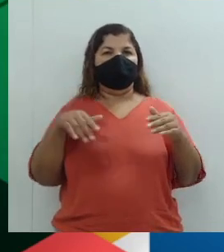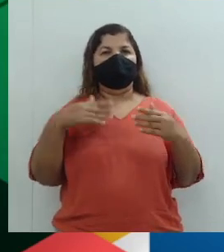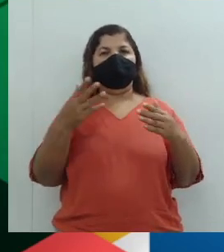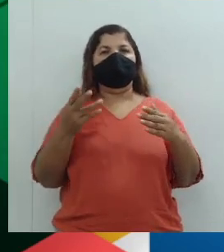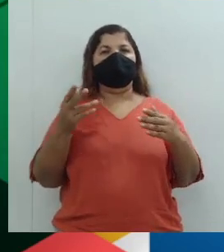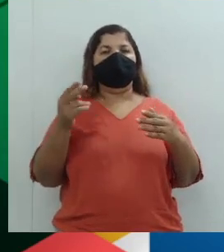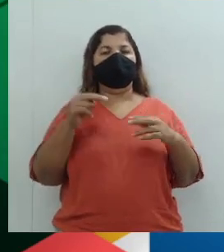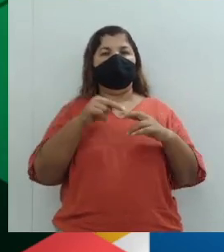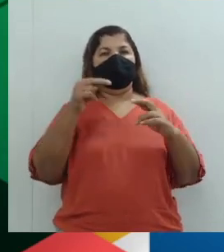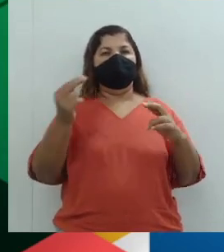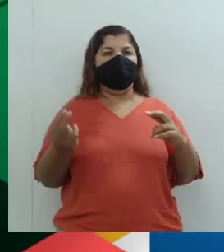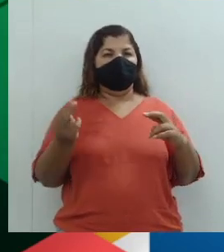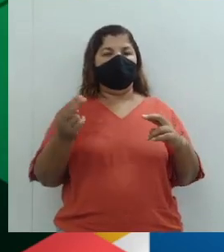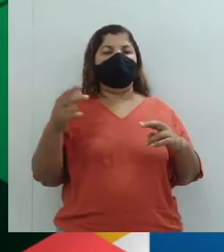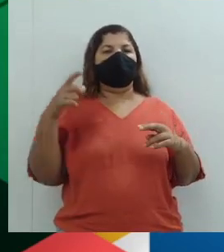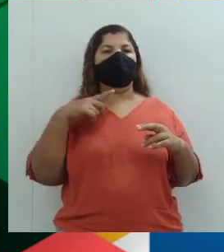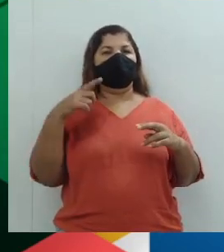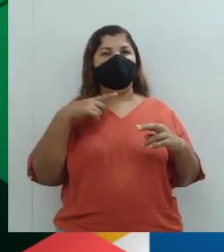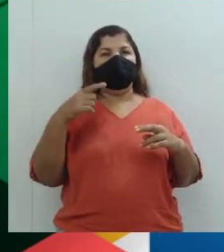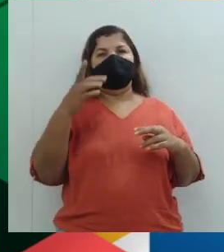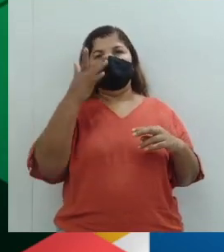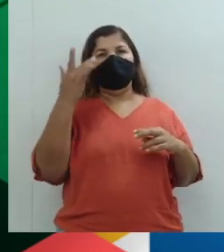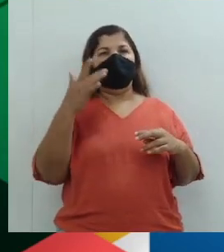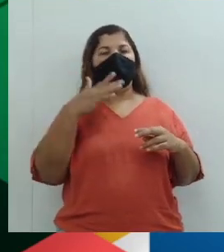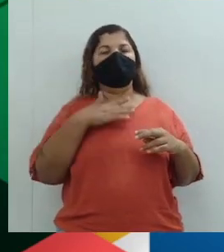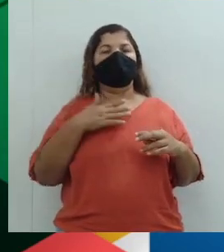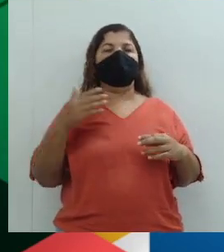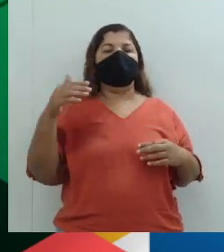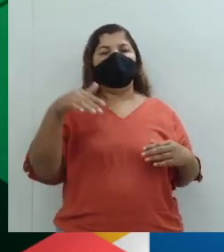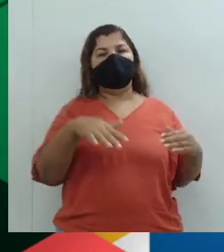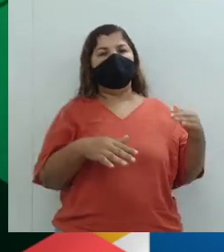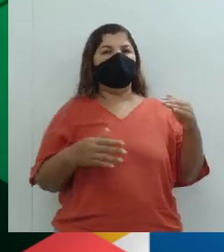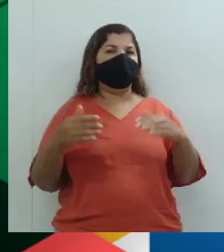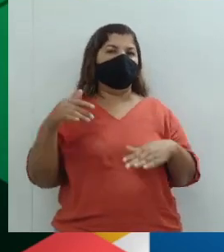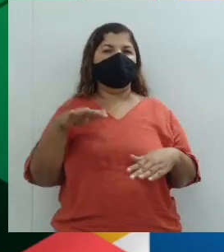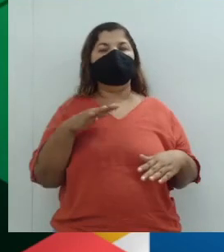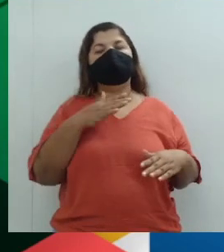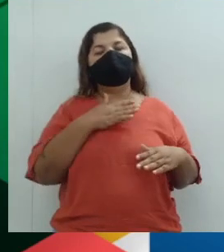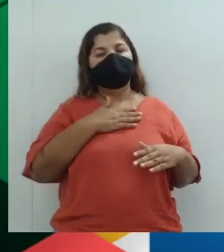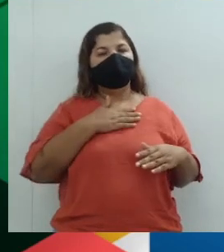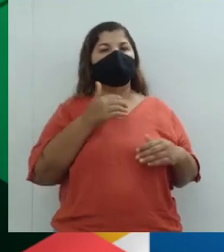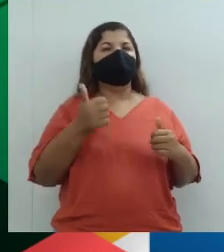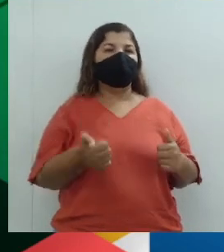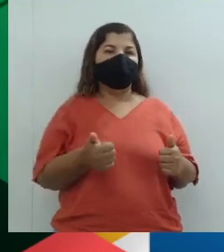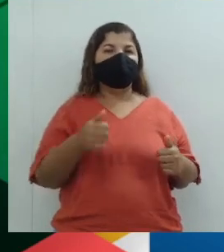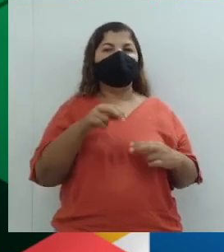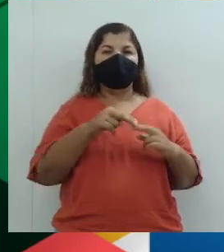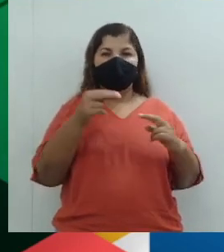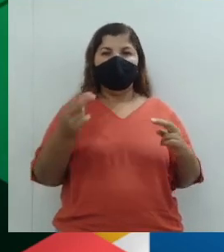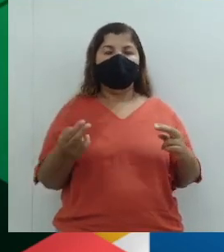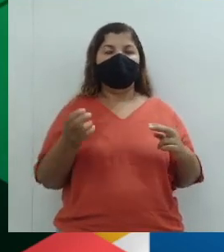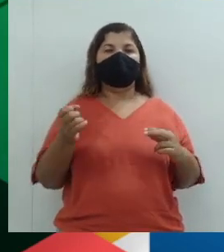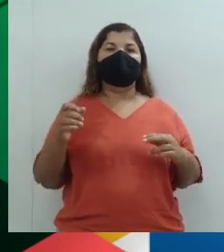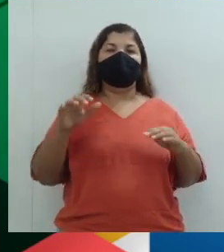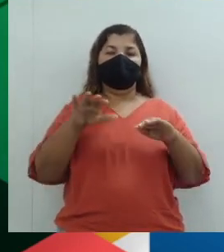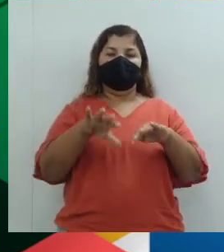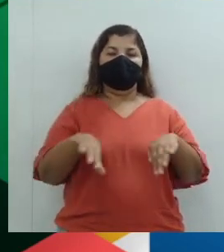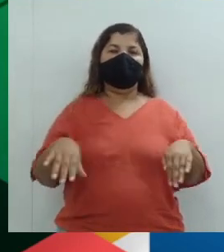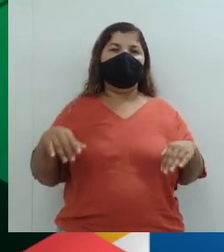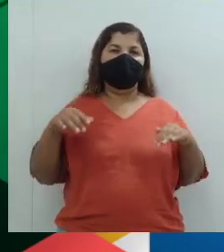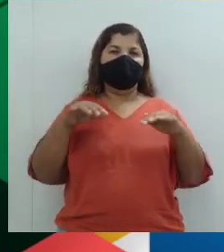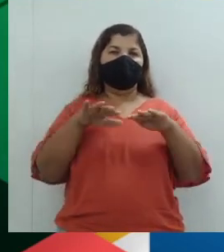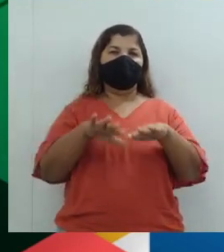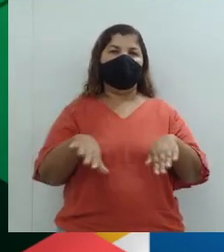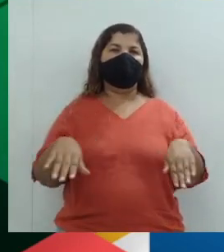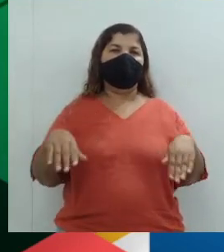né, que o pessoal gosta bastante, nesse tempo de calor aí o pessoal está entrando na piscina. Quando você faz um movimento lá para